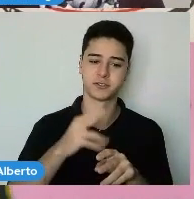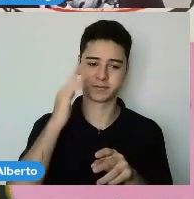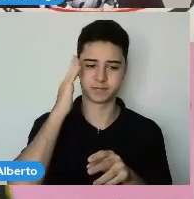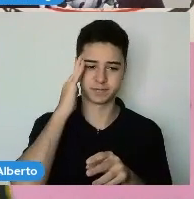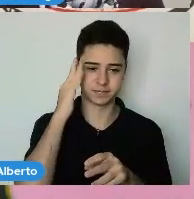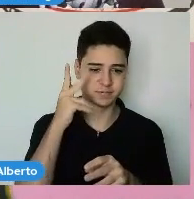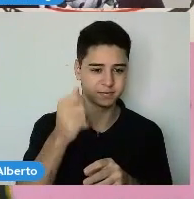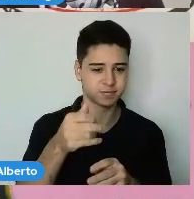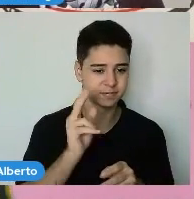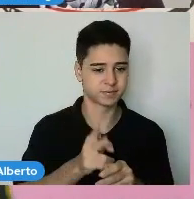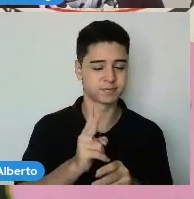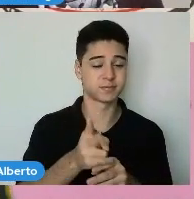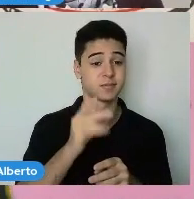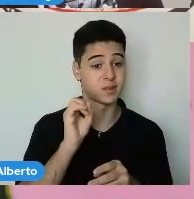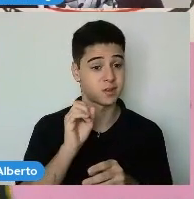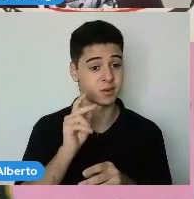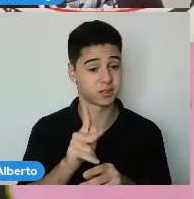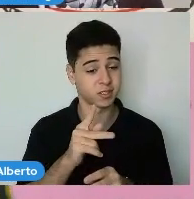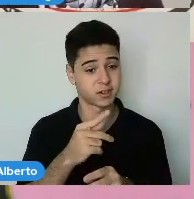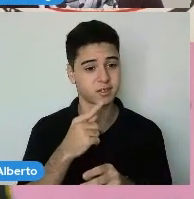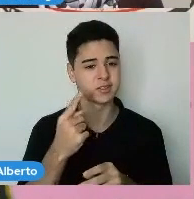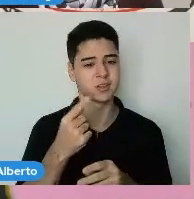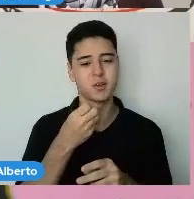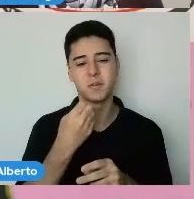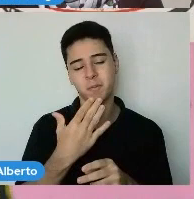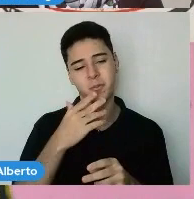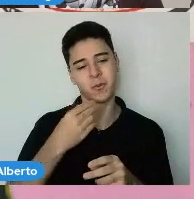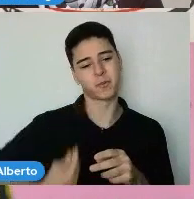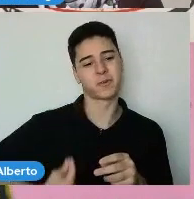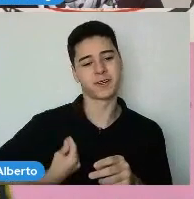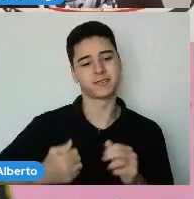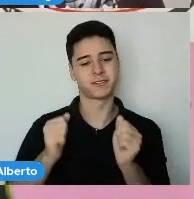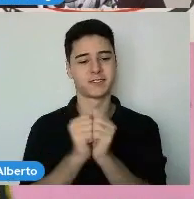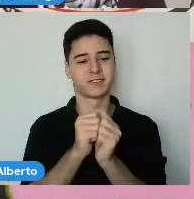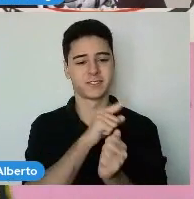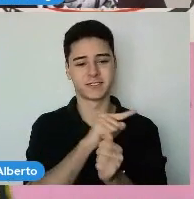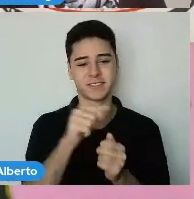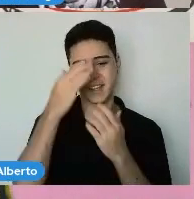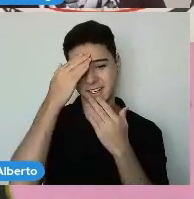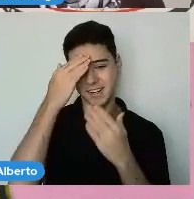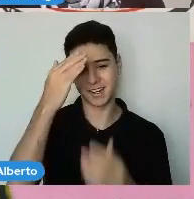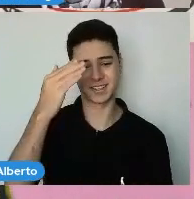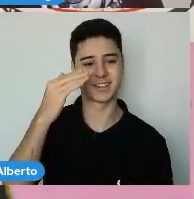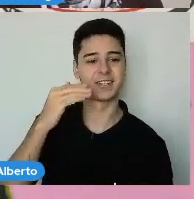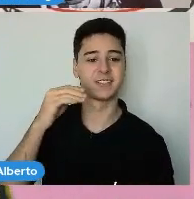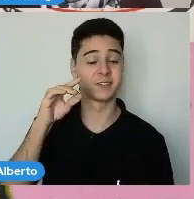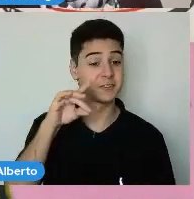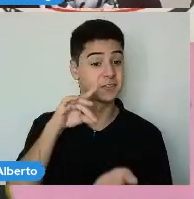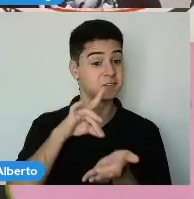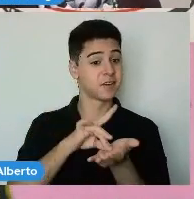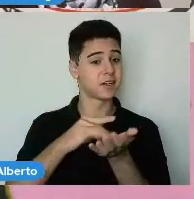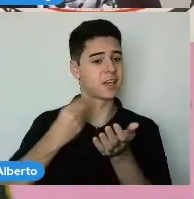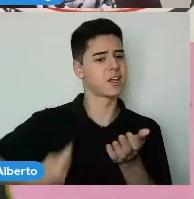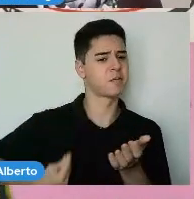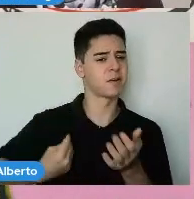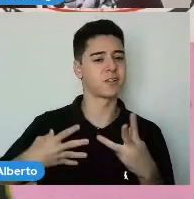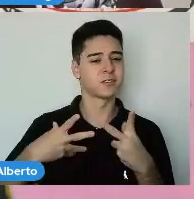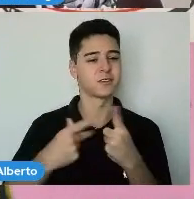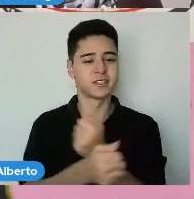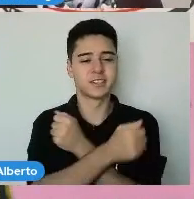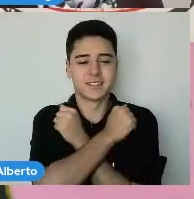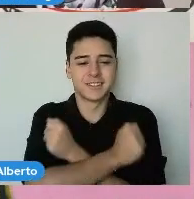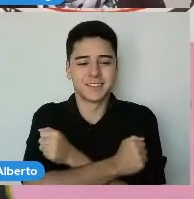para diante, tá bom? Gente, foi muito bom estar aqui com vocês. Agradeço demais a participação. Um grande